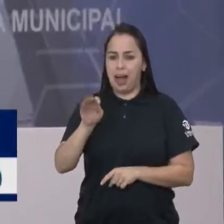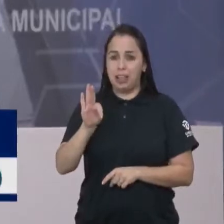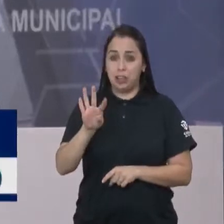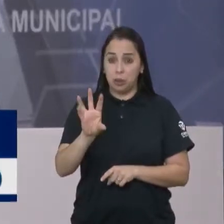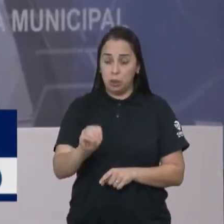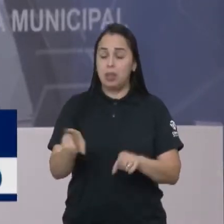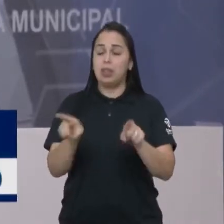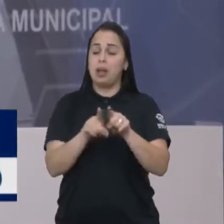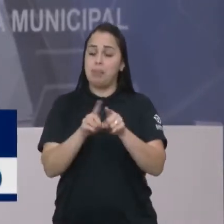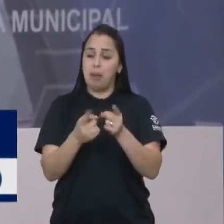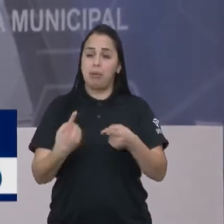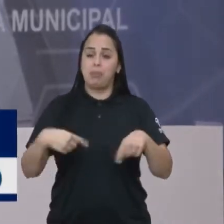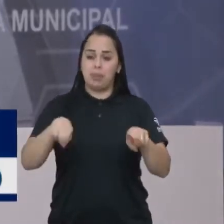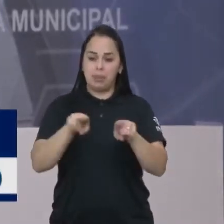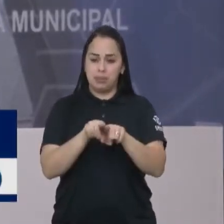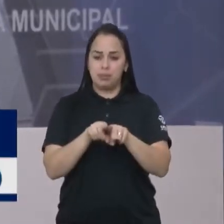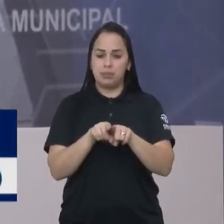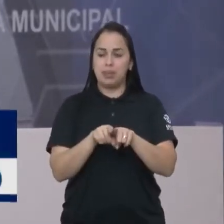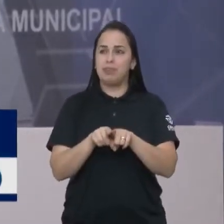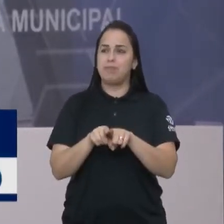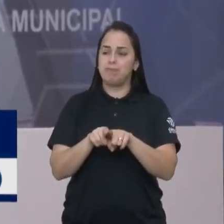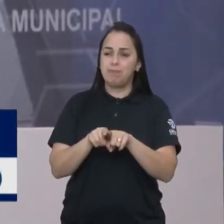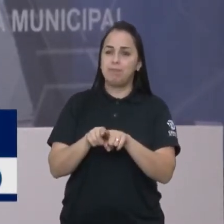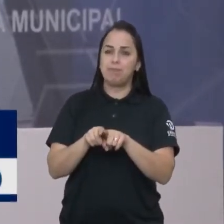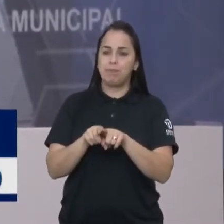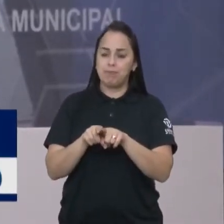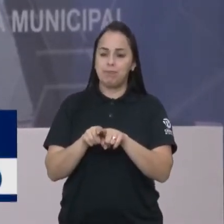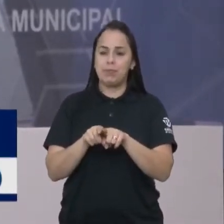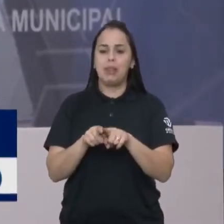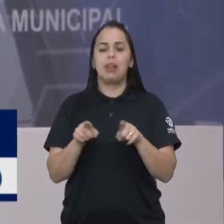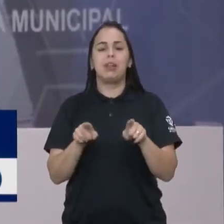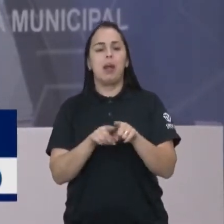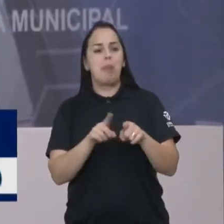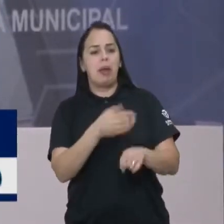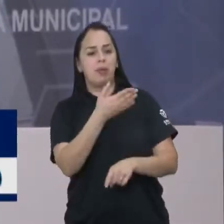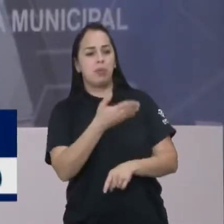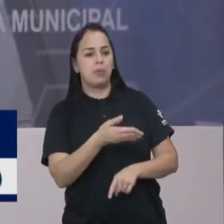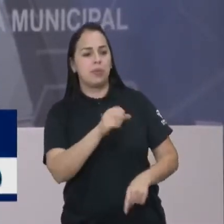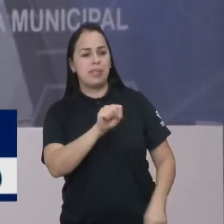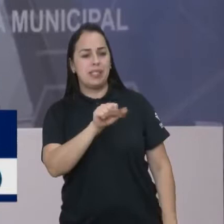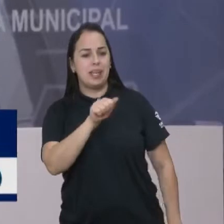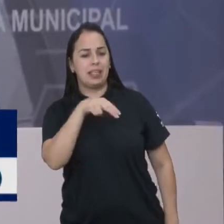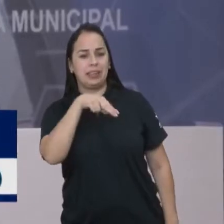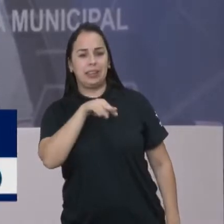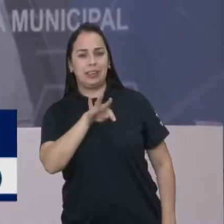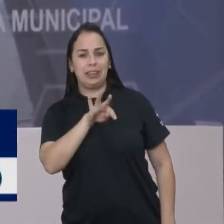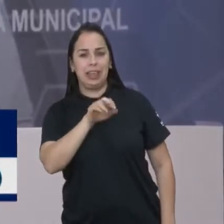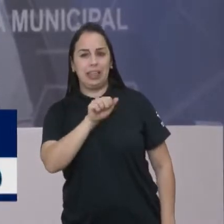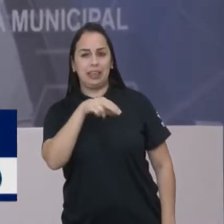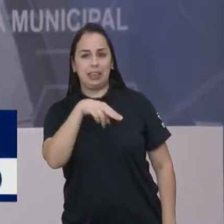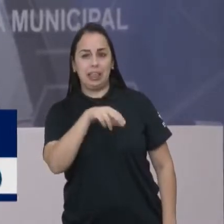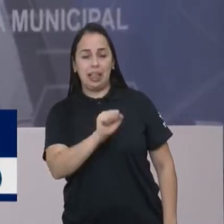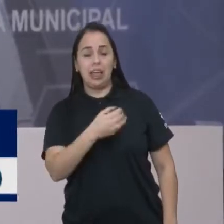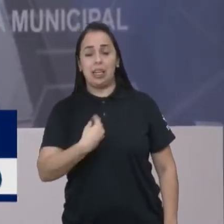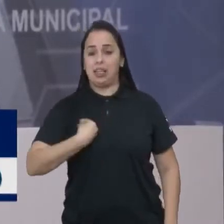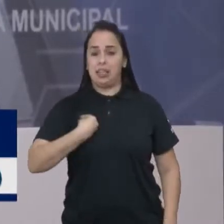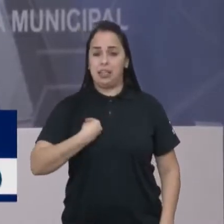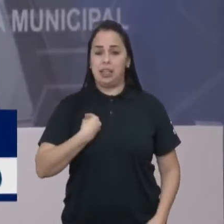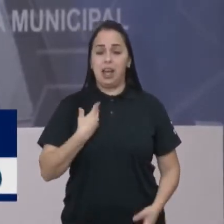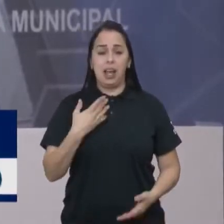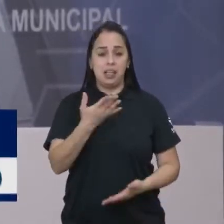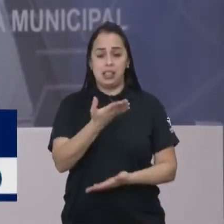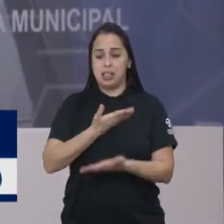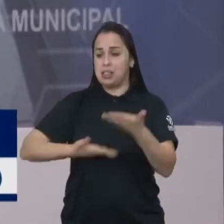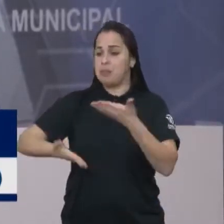período. Lá em cima, né, Ricardo? Santana, que está aqui. E essas pessoas que nós convivemos por